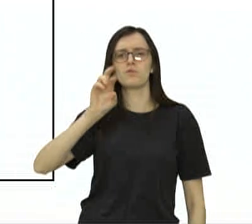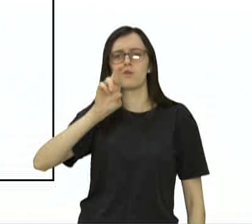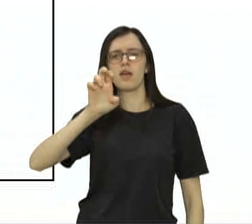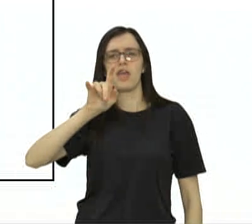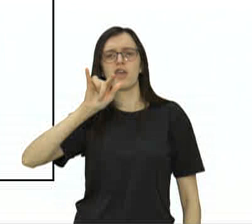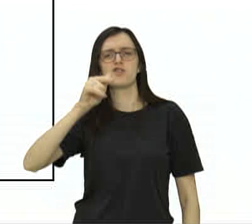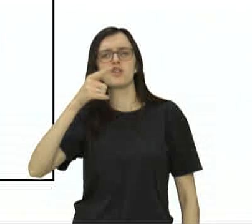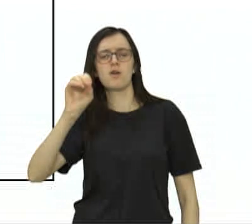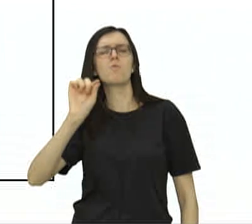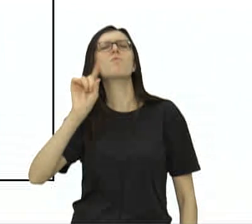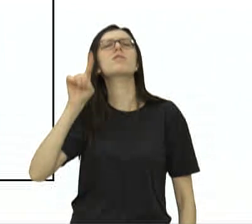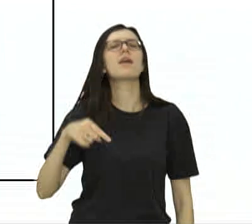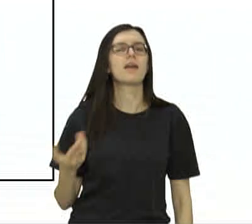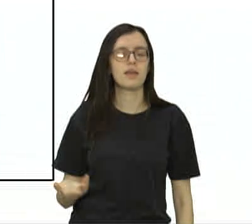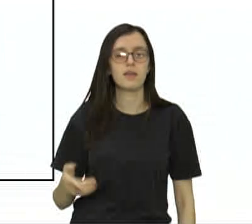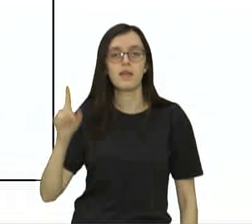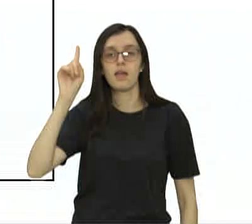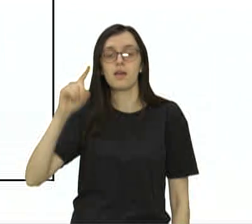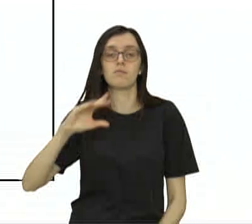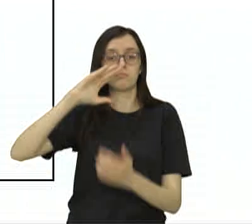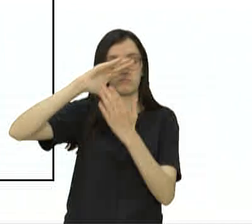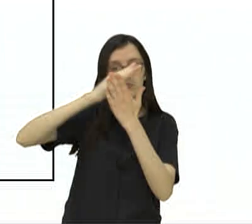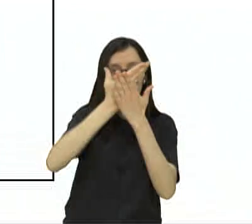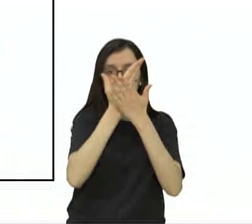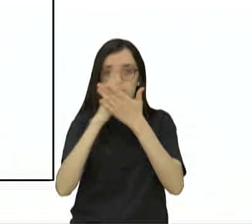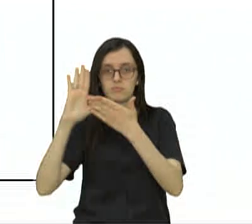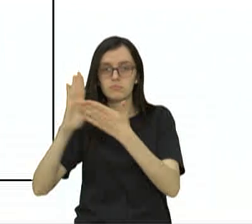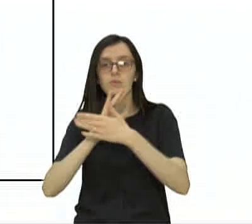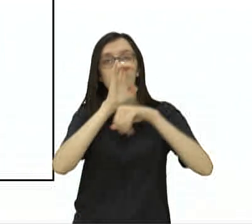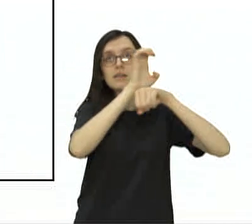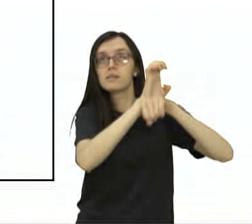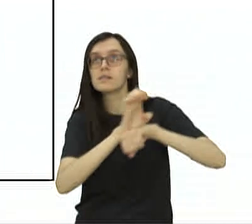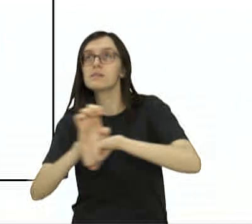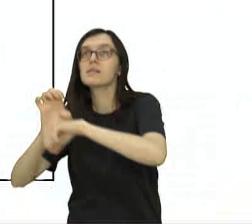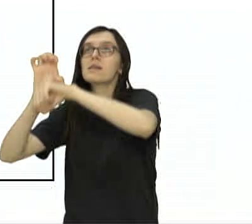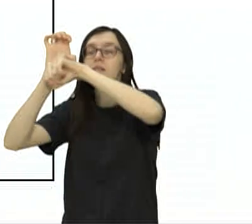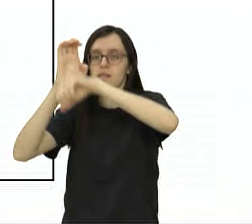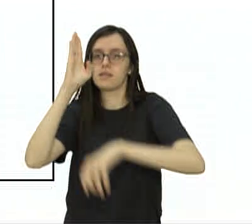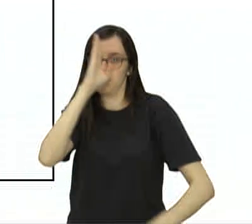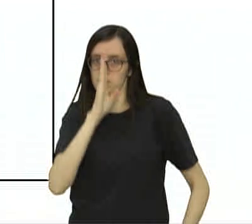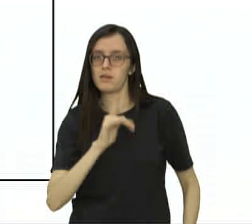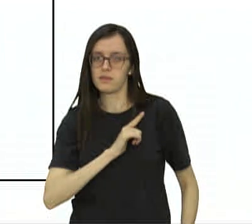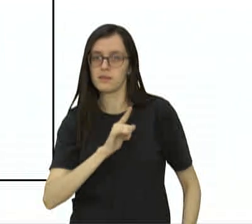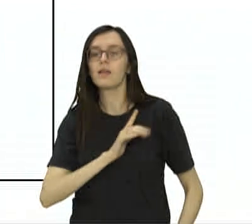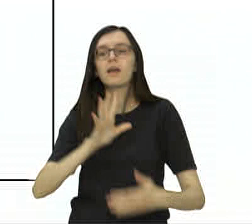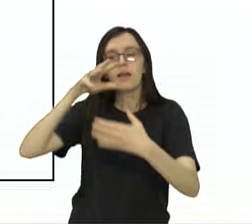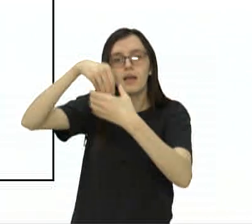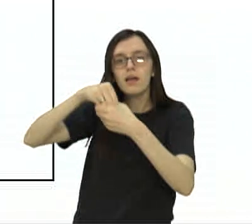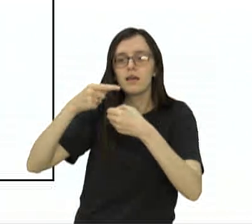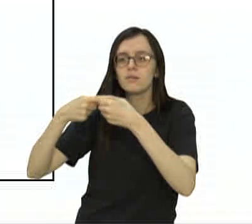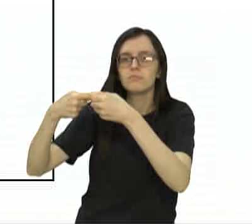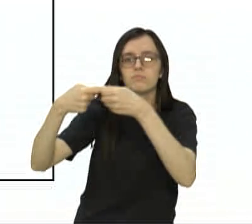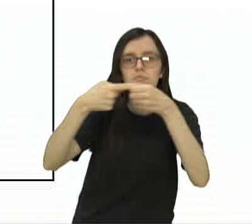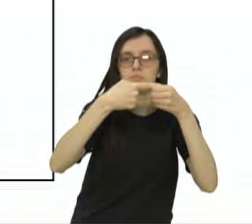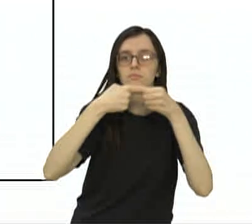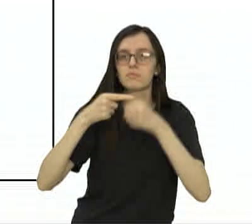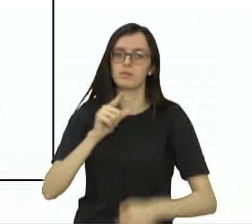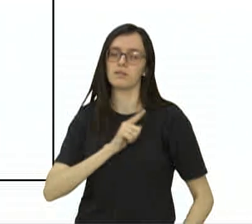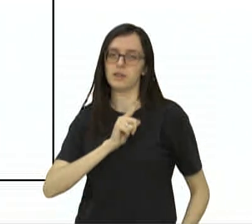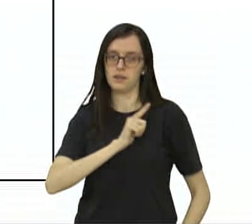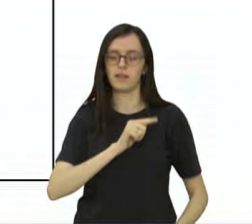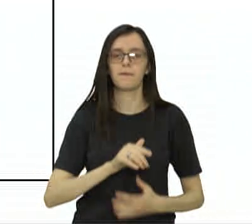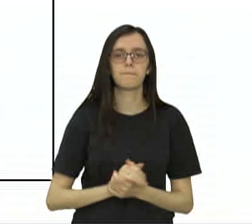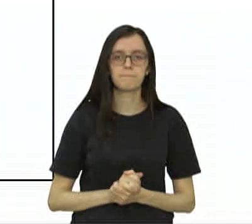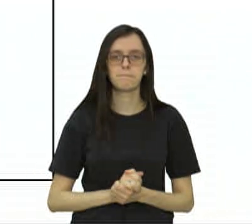a mesorregião é uma subdivisão dos estados brasileiros que congrega diversos municípios de uma área geográfica,